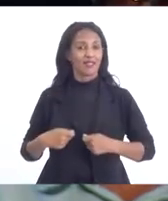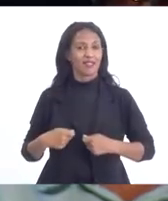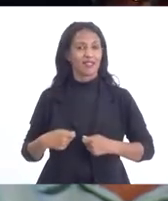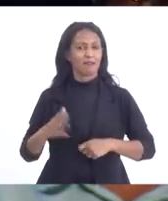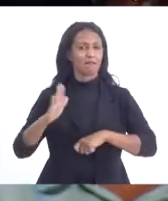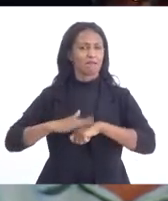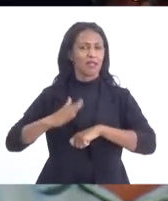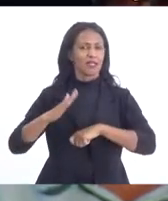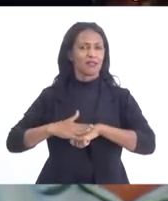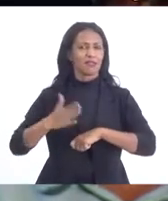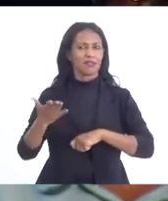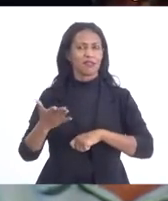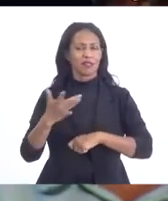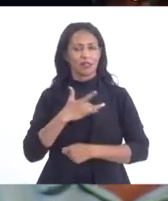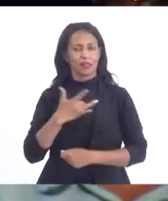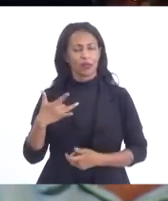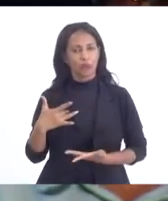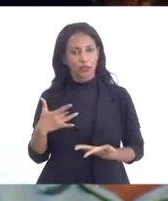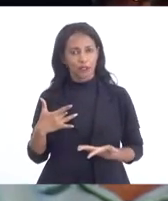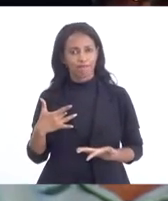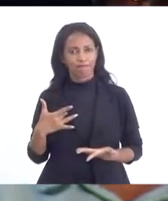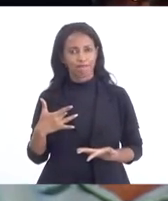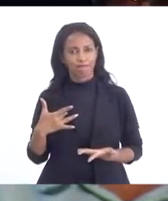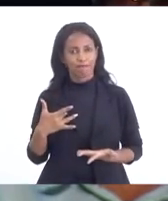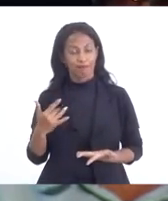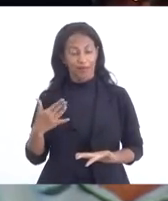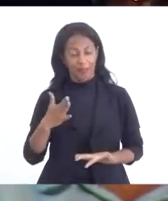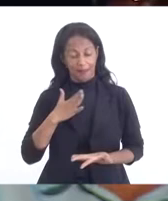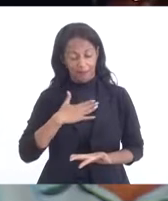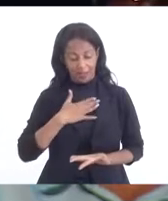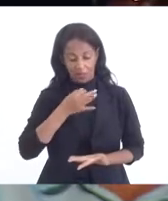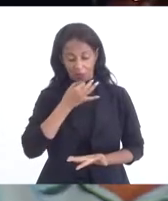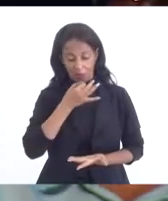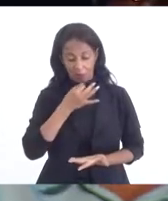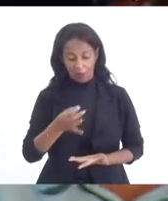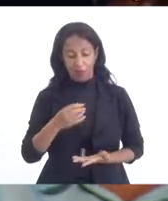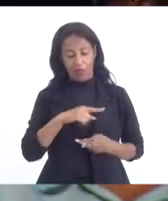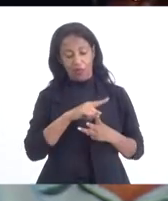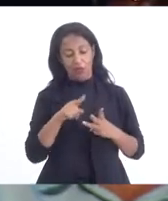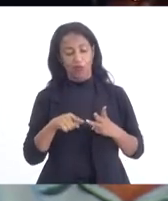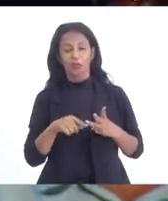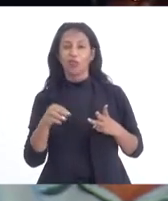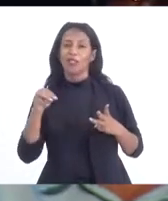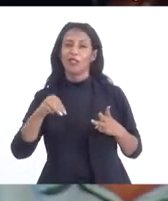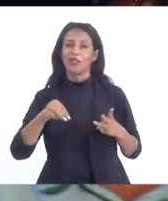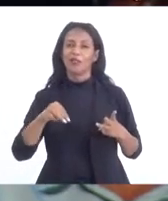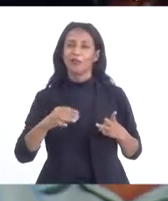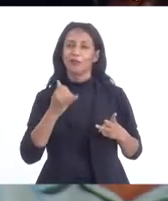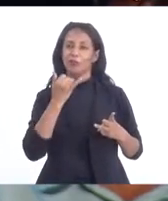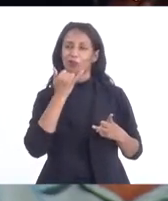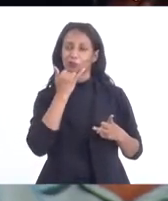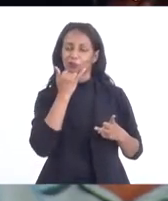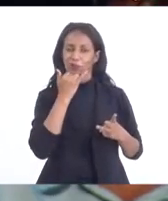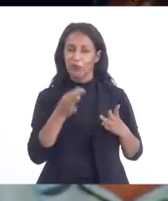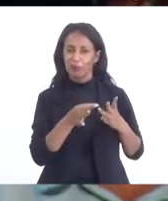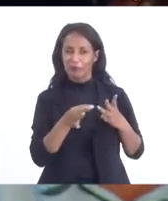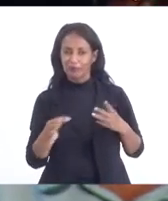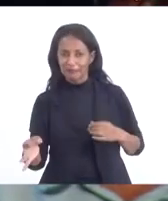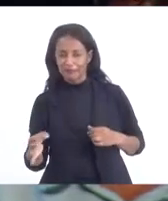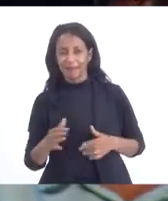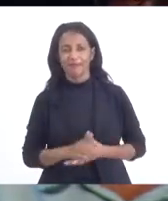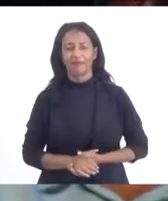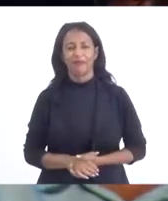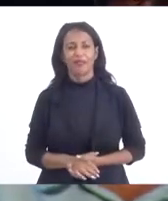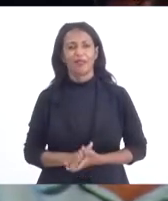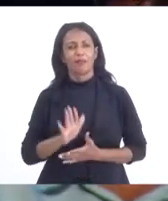cada vez maior da saúde. Essa é a minha opinião, nós temos só 3 minutos, desculpe, não, se eu me prolonguei muito,